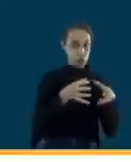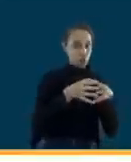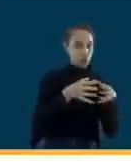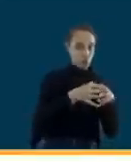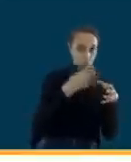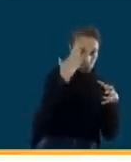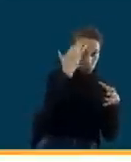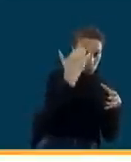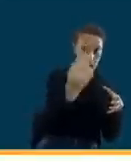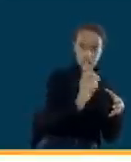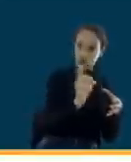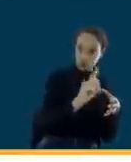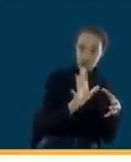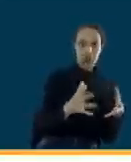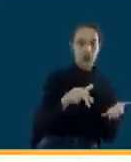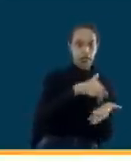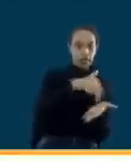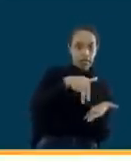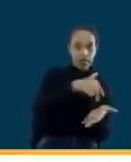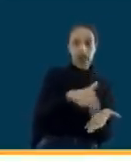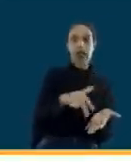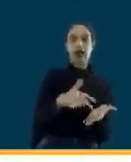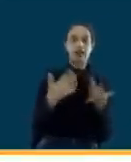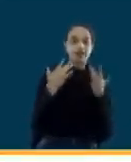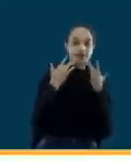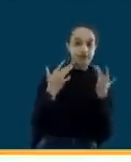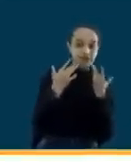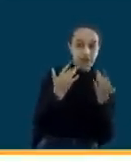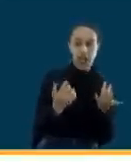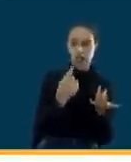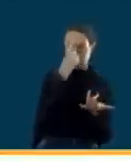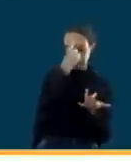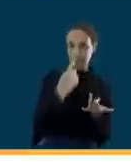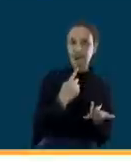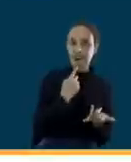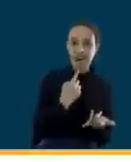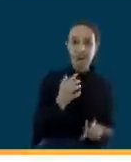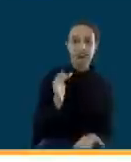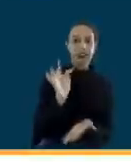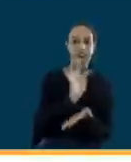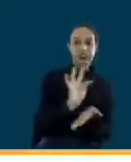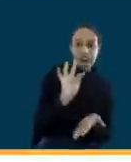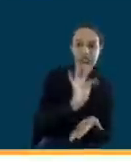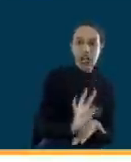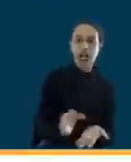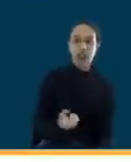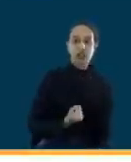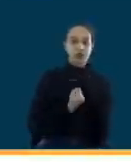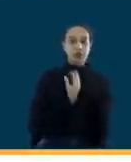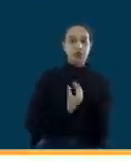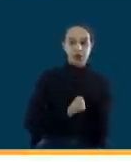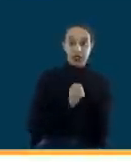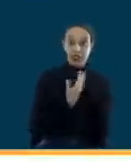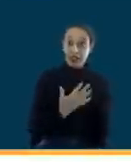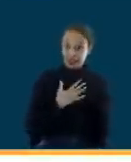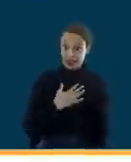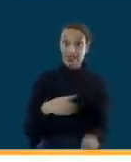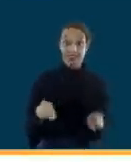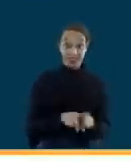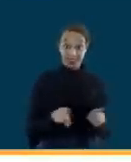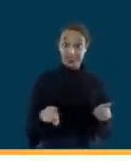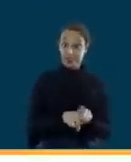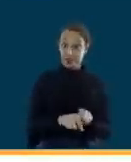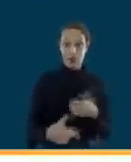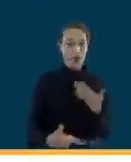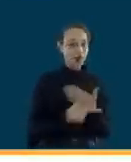teatro, de dança, das artes visuais, da literatura, da poesia, que para mim também tem o seu papel